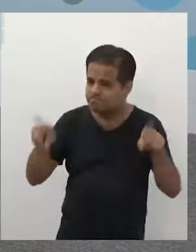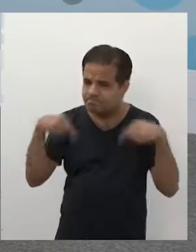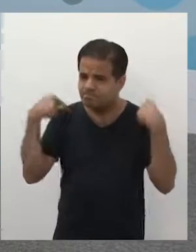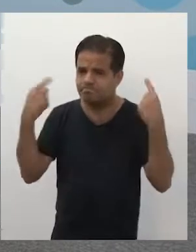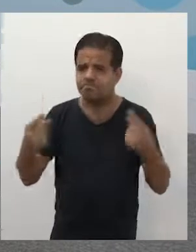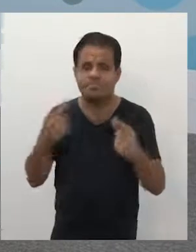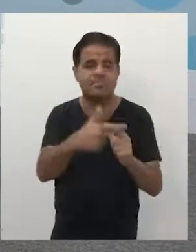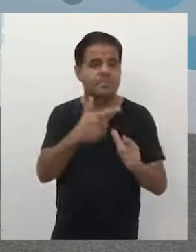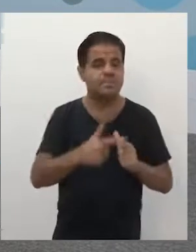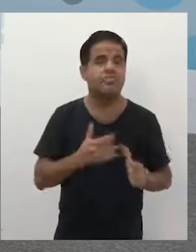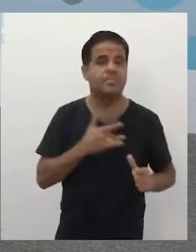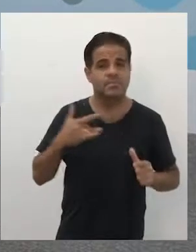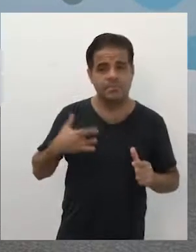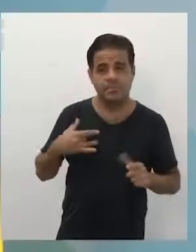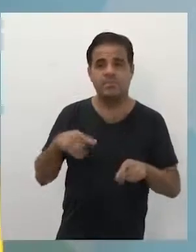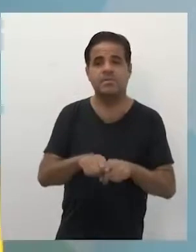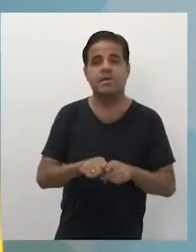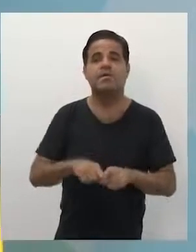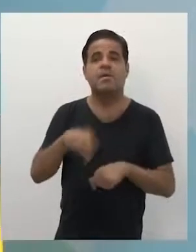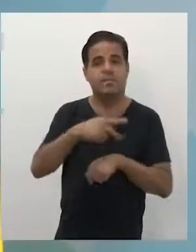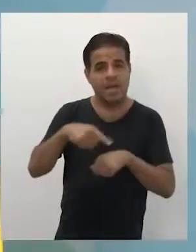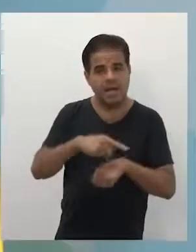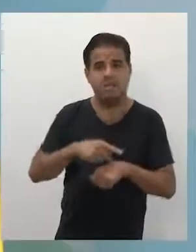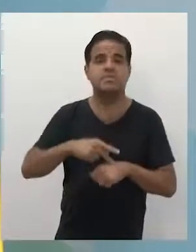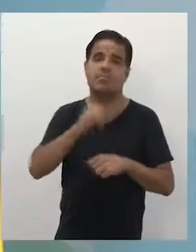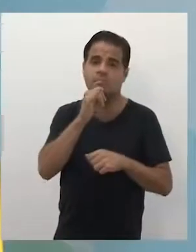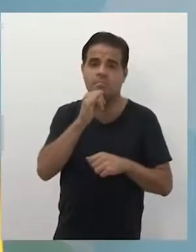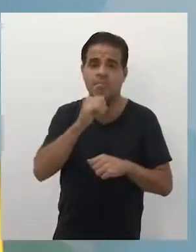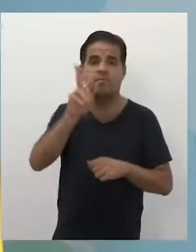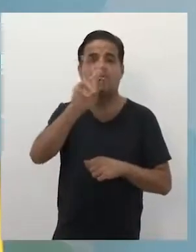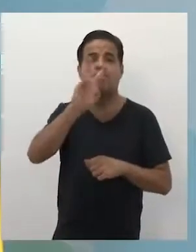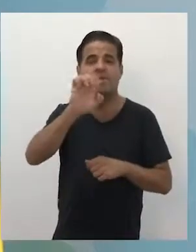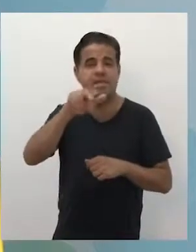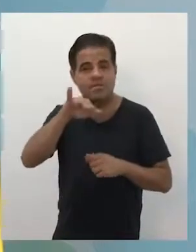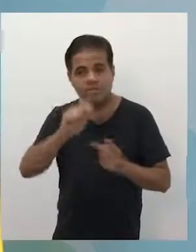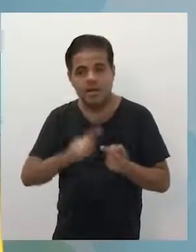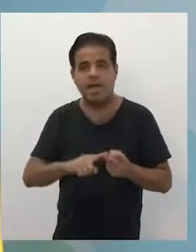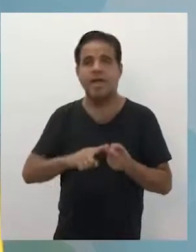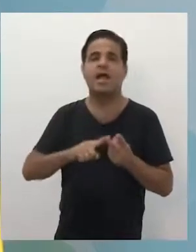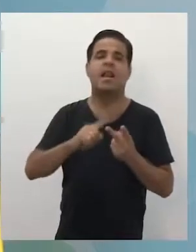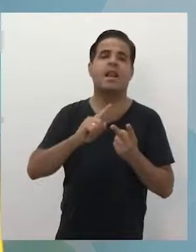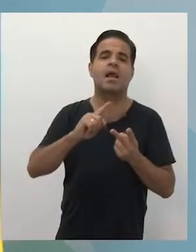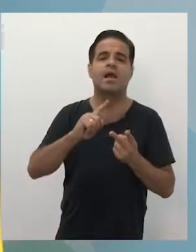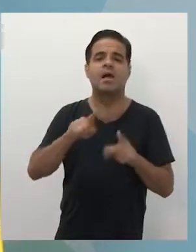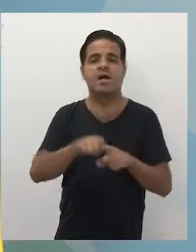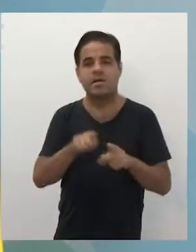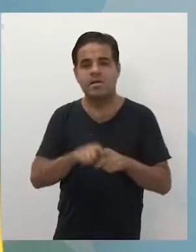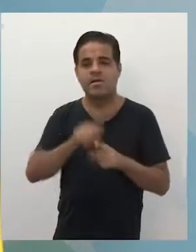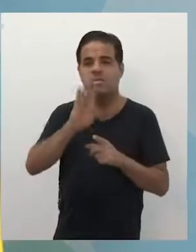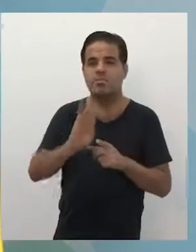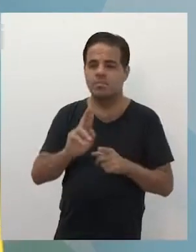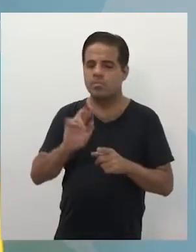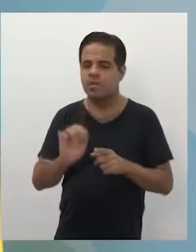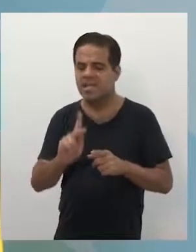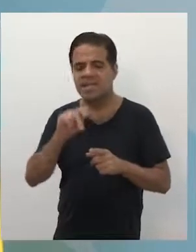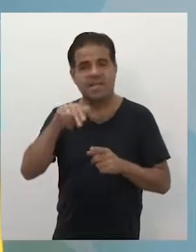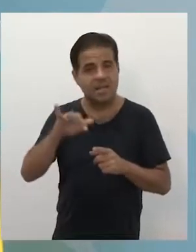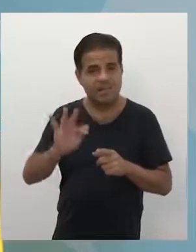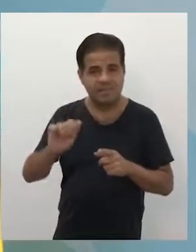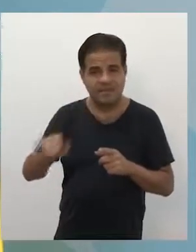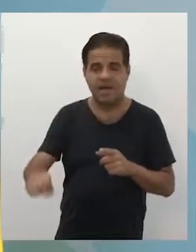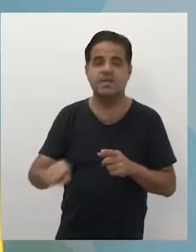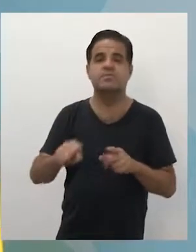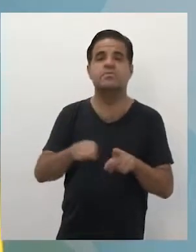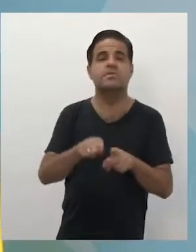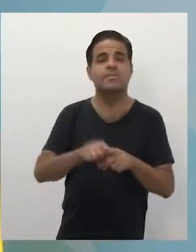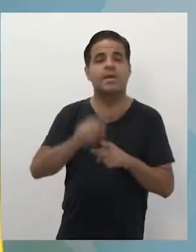emergências humanitárias, como no Afeganistão e na Venezuela, assim como Bangladesh, Burkina Faso, República Democrática